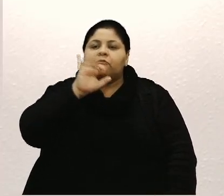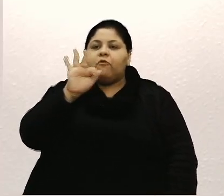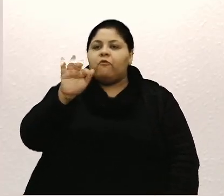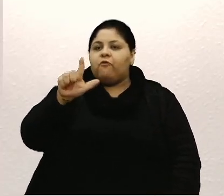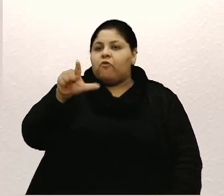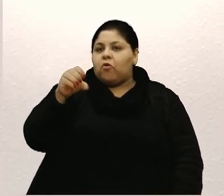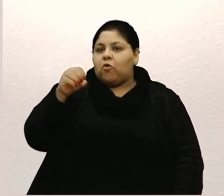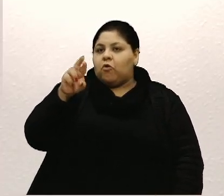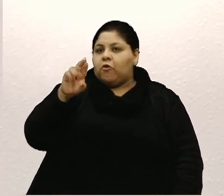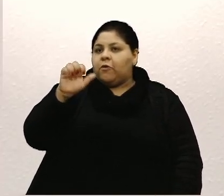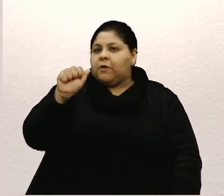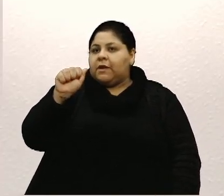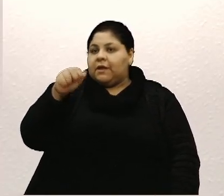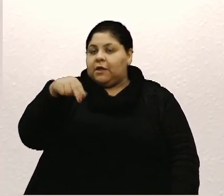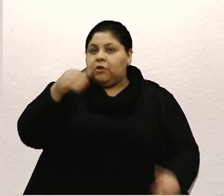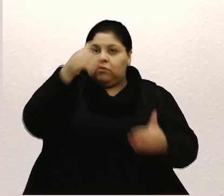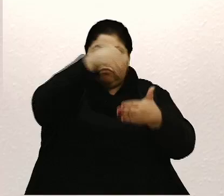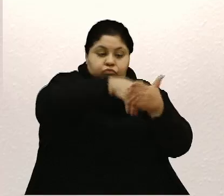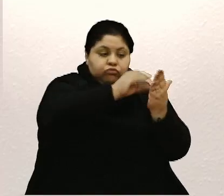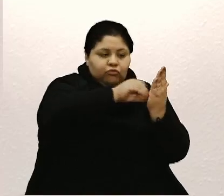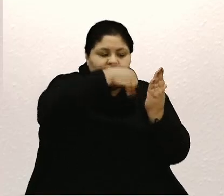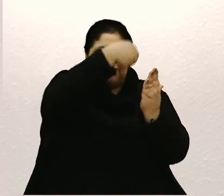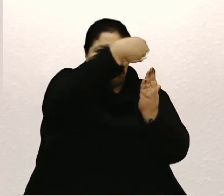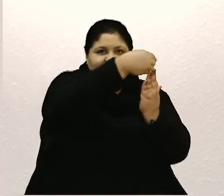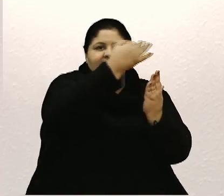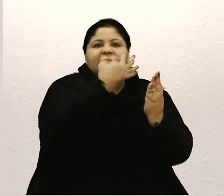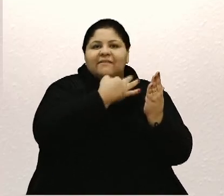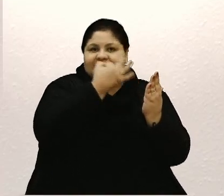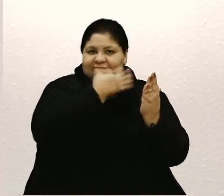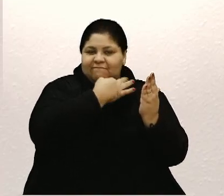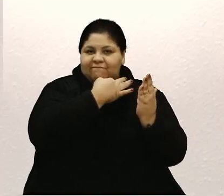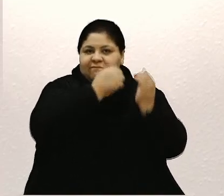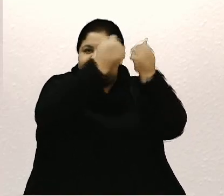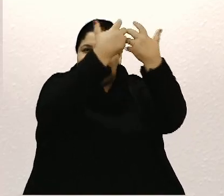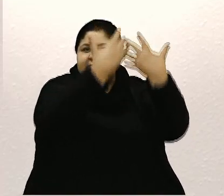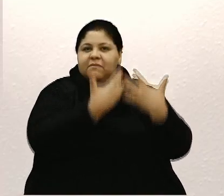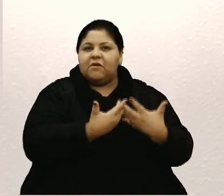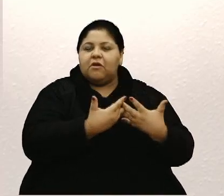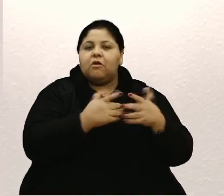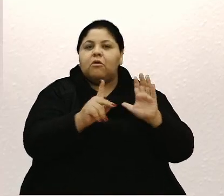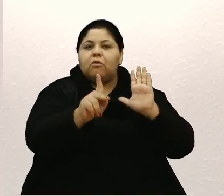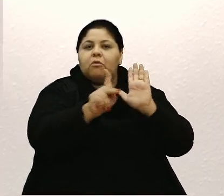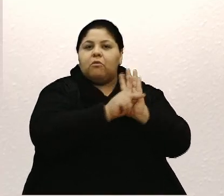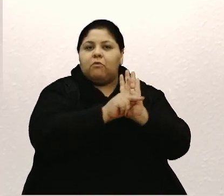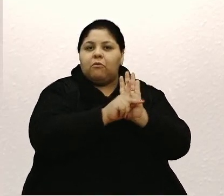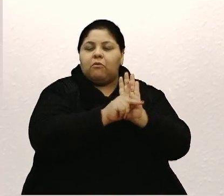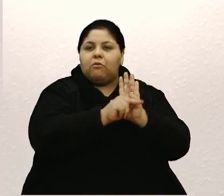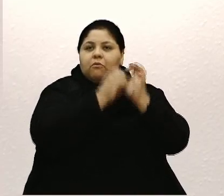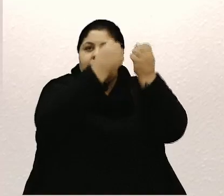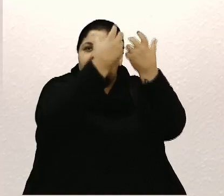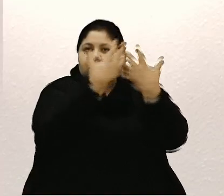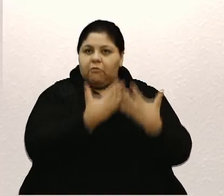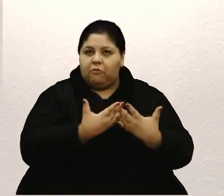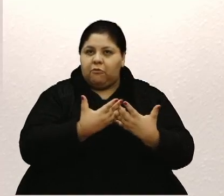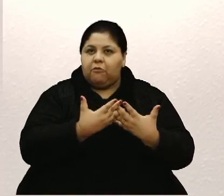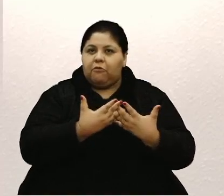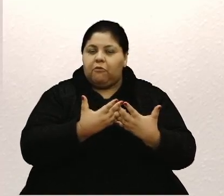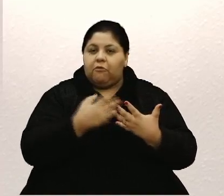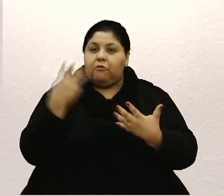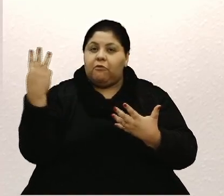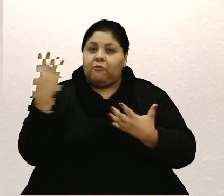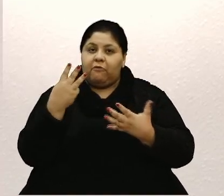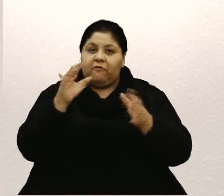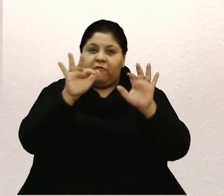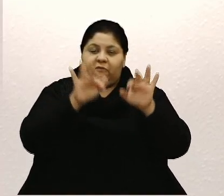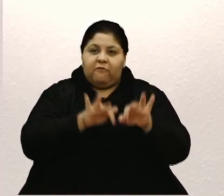de eventos do município de Caxias do Sul. Na exposição de motivos do projeto, o autor relata que, realizada sempre no terceiro final